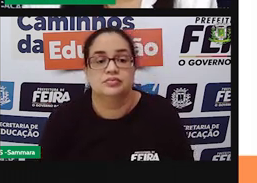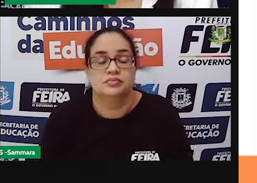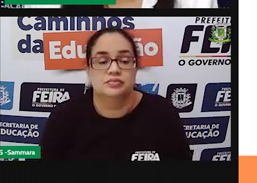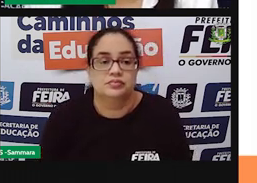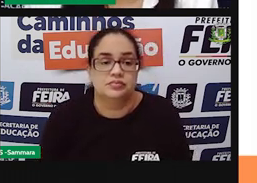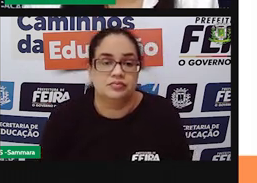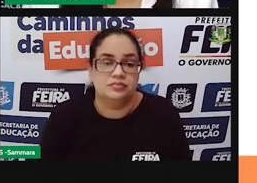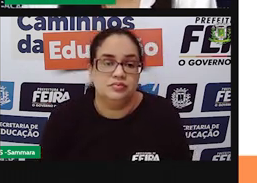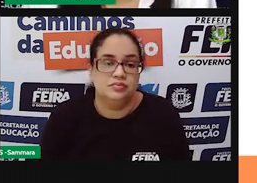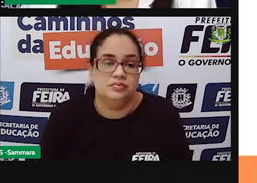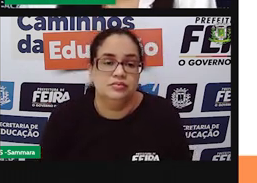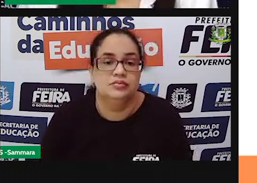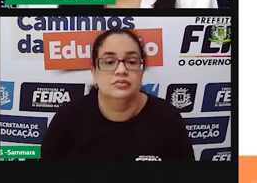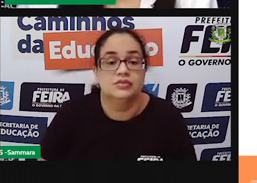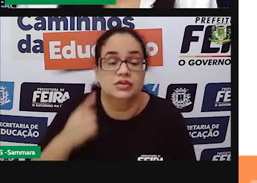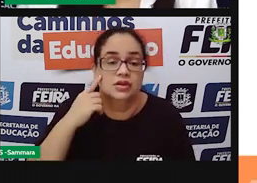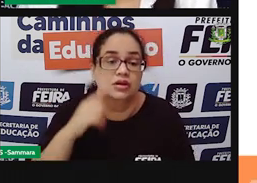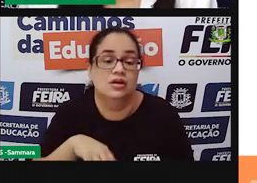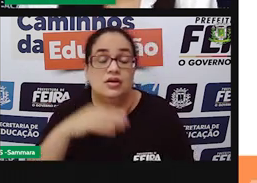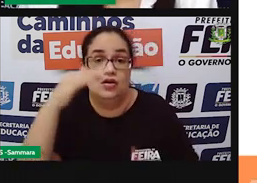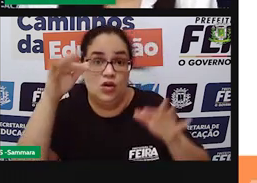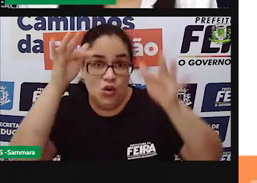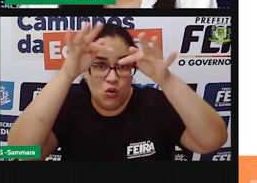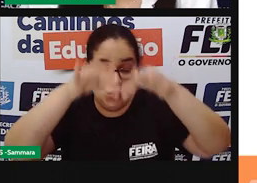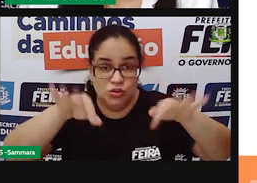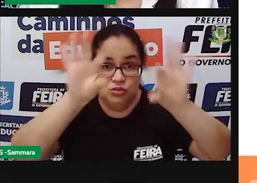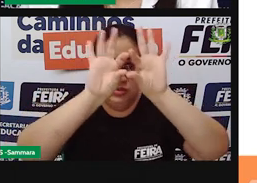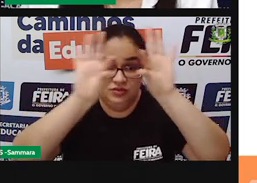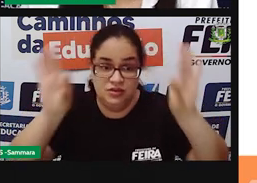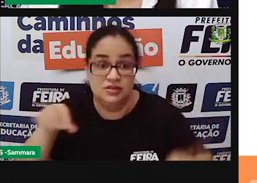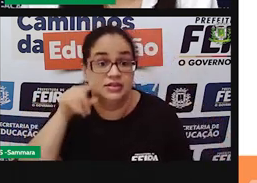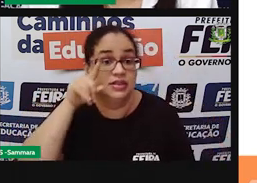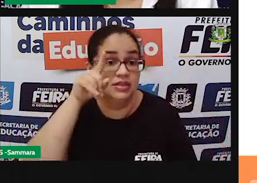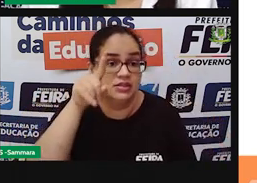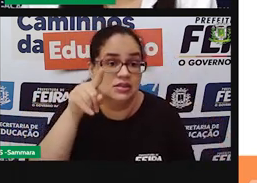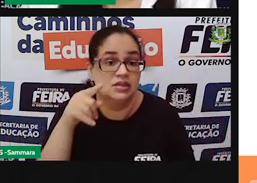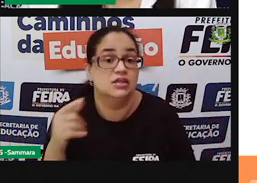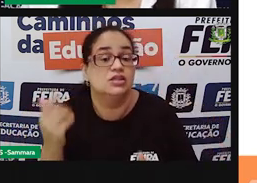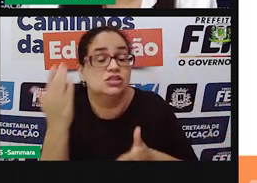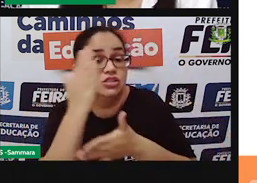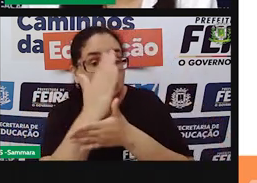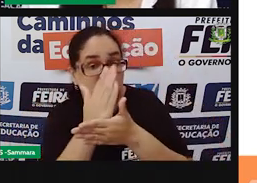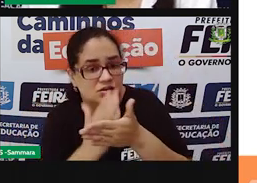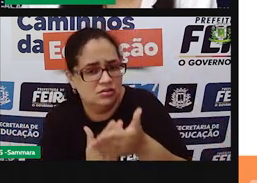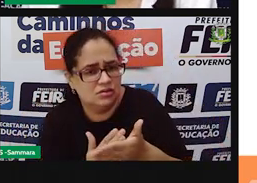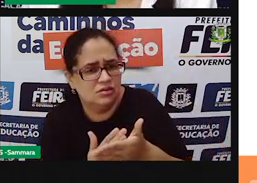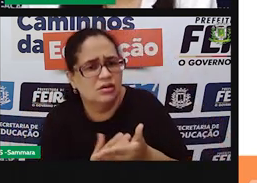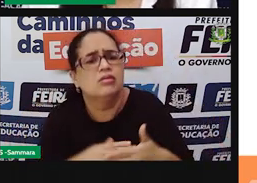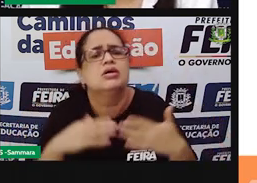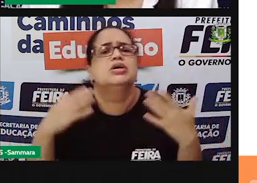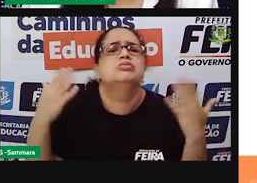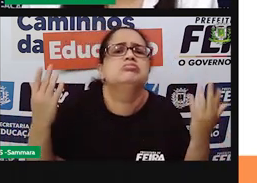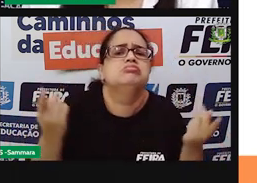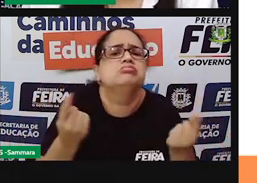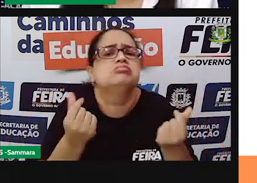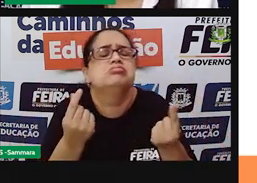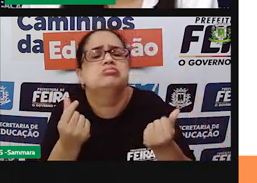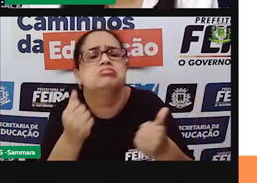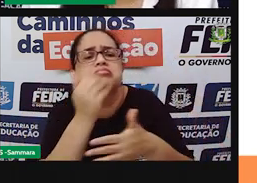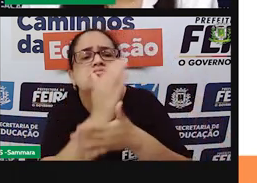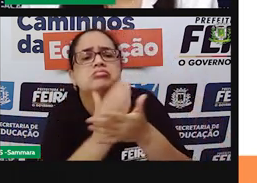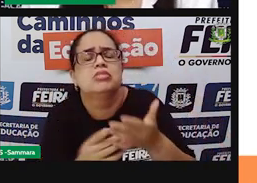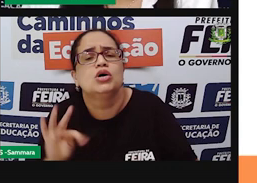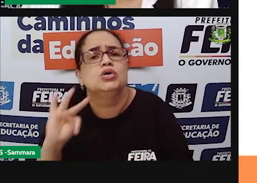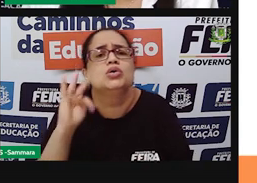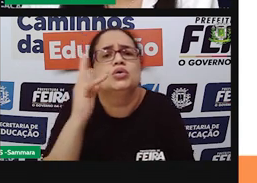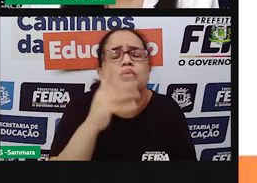tempo futuro. E aqui a última frase. Vocês dividirão a despesa entre